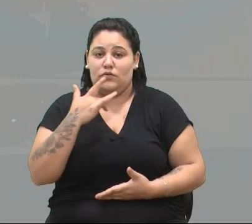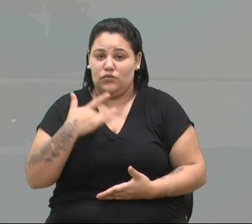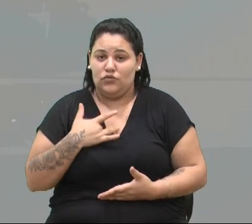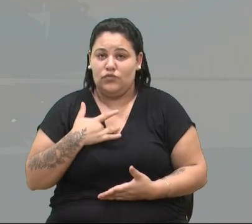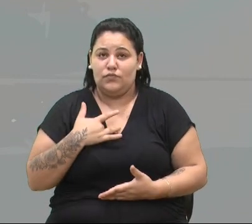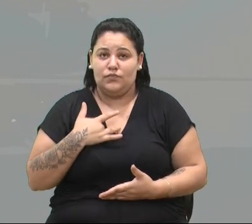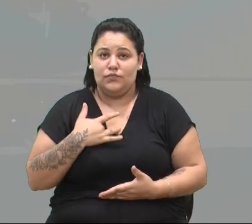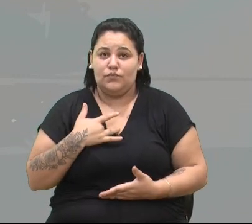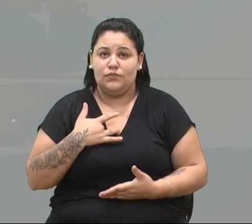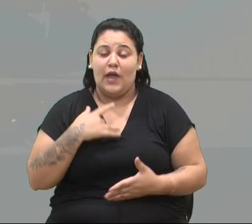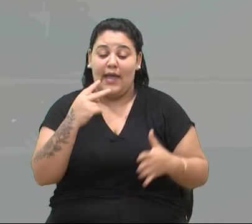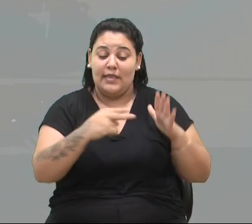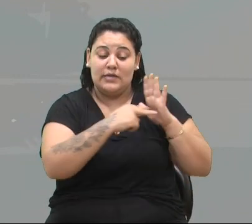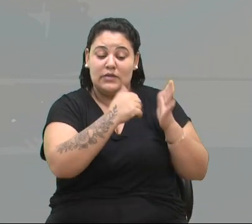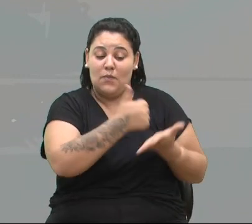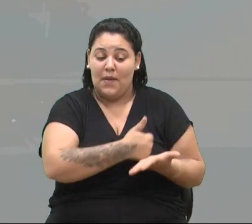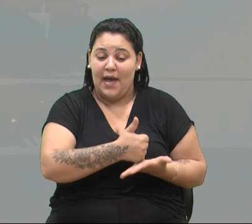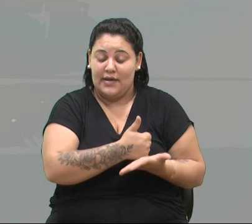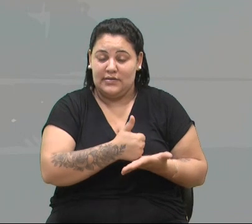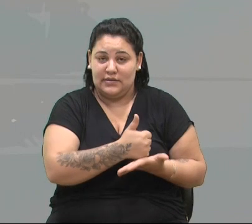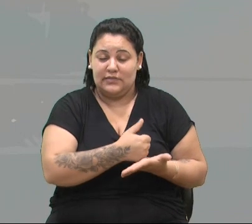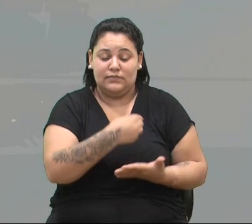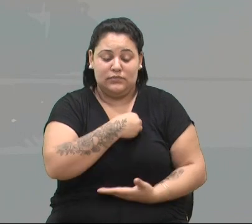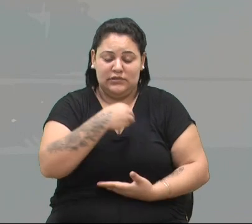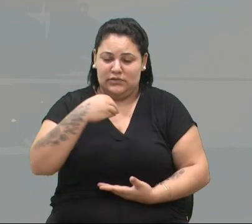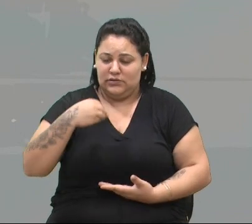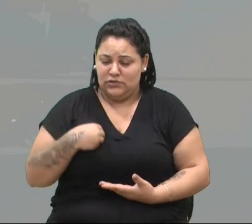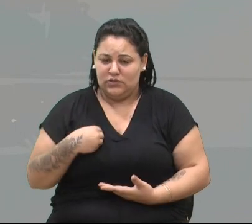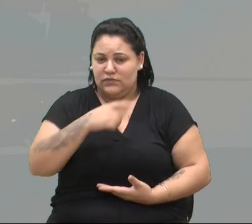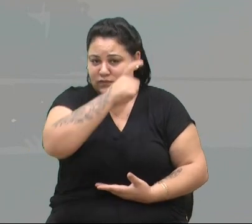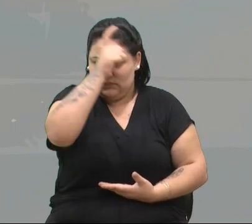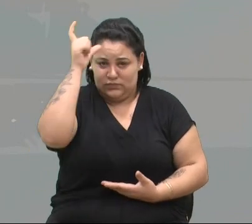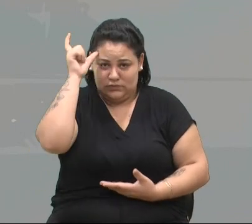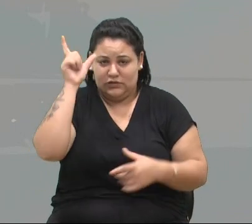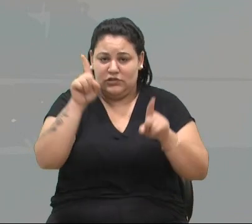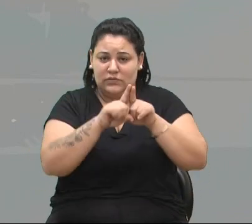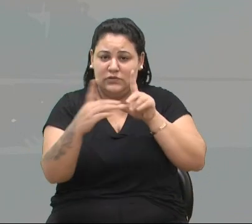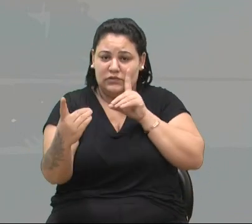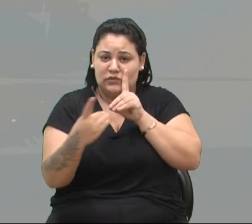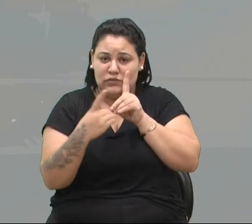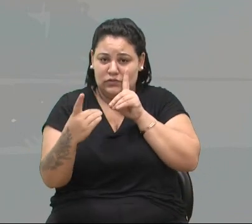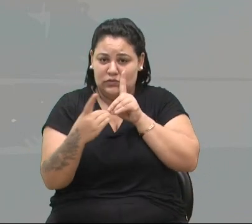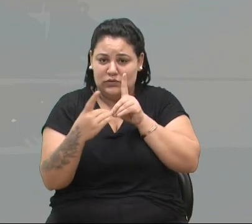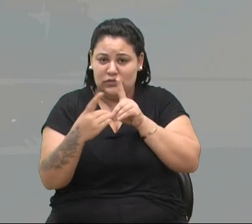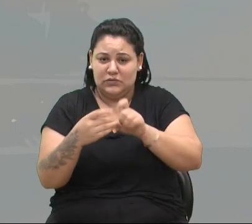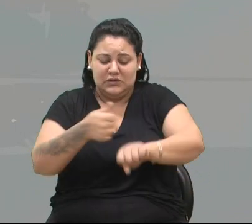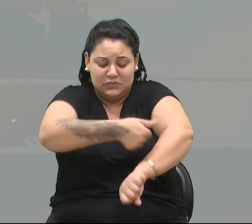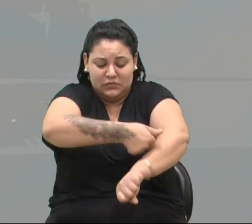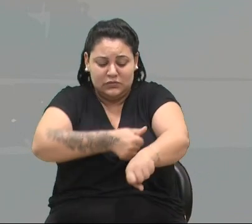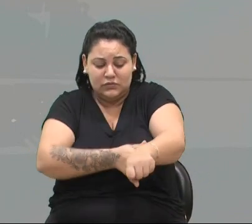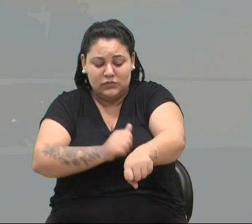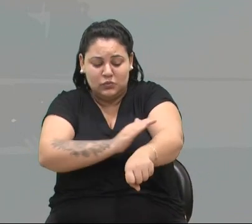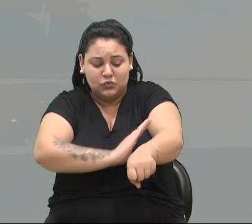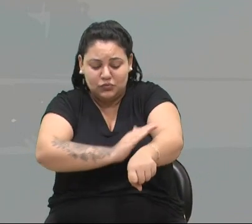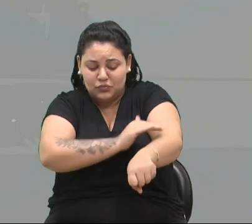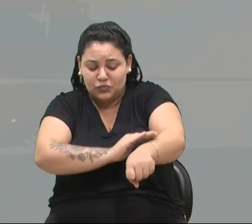atenção primária, então são os atendimentos médicos, de enfermagem, consultas, curativos,